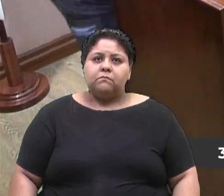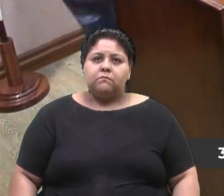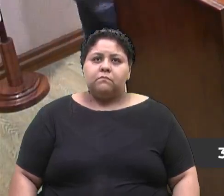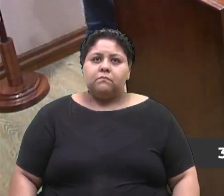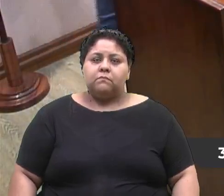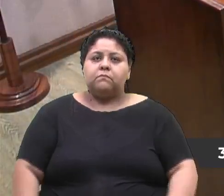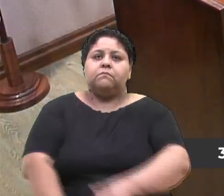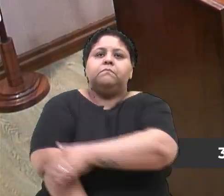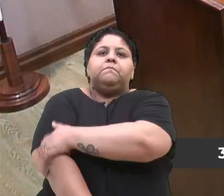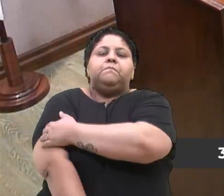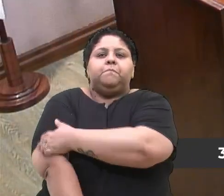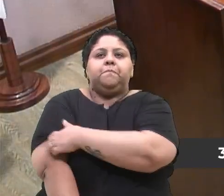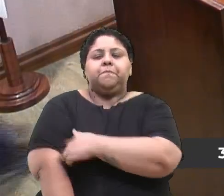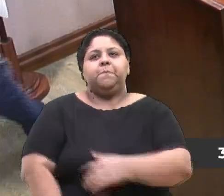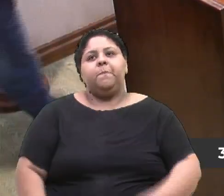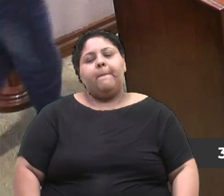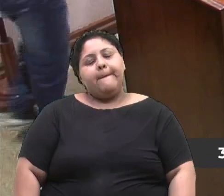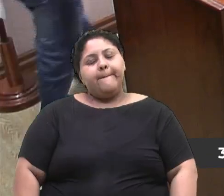Tá bom.